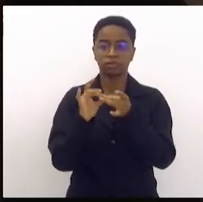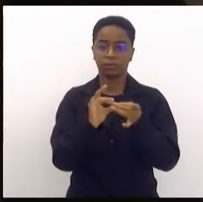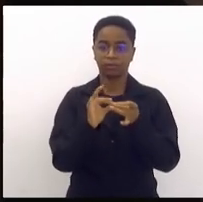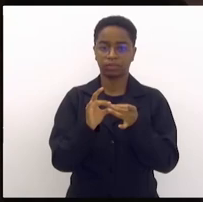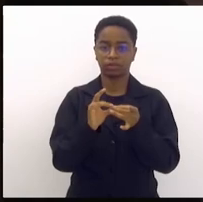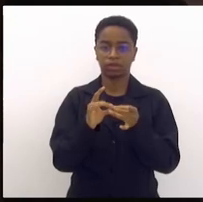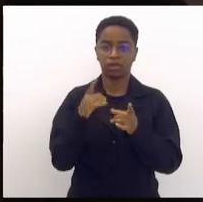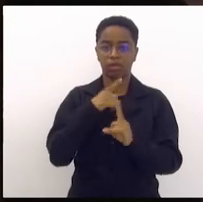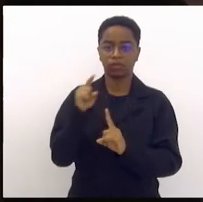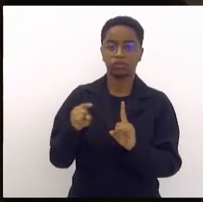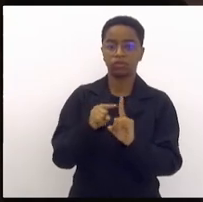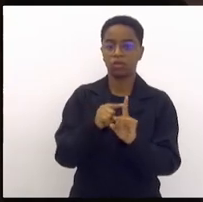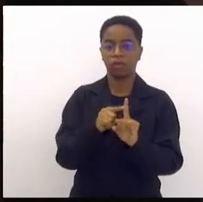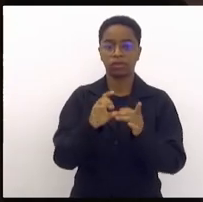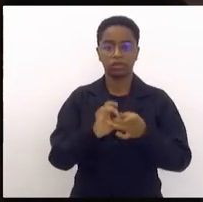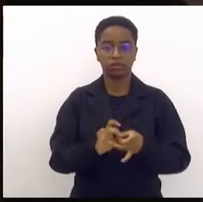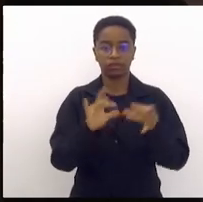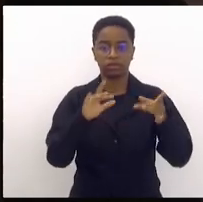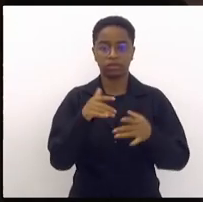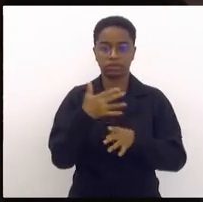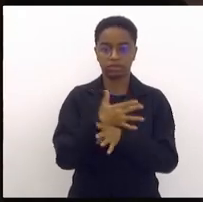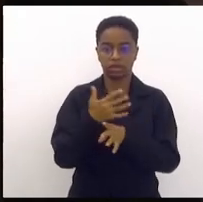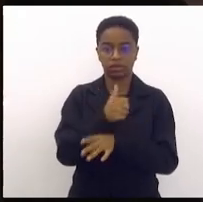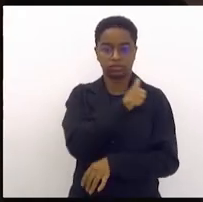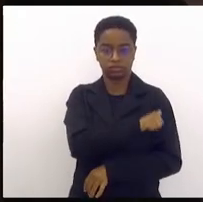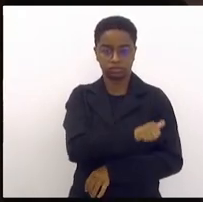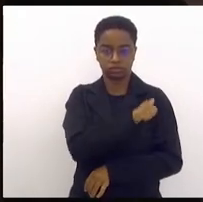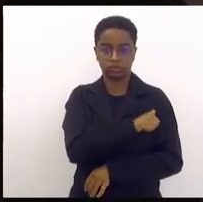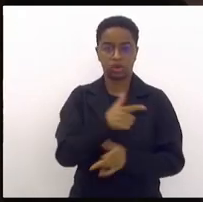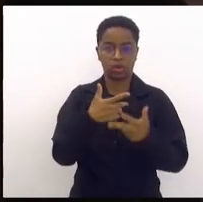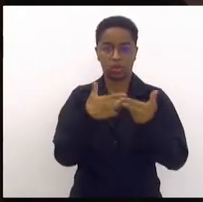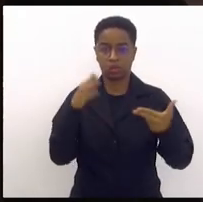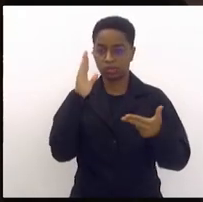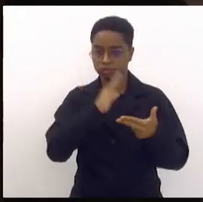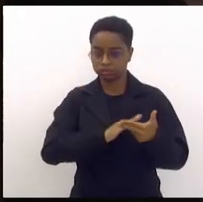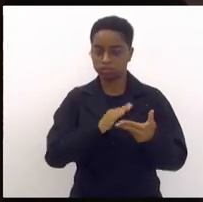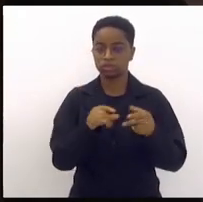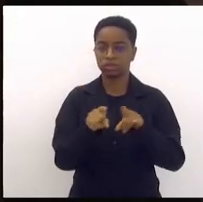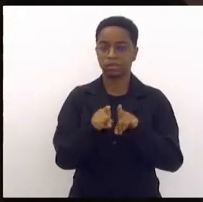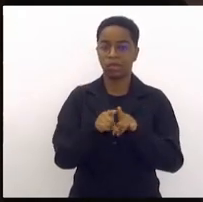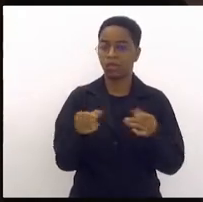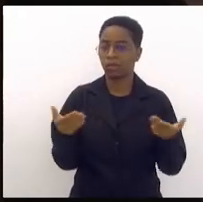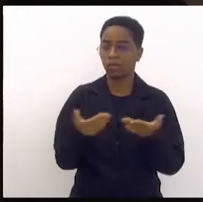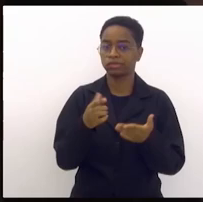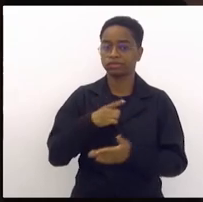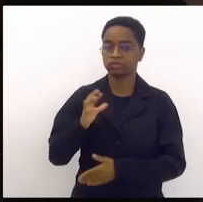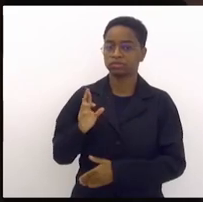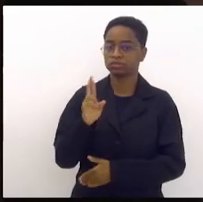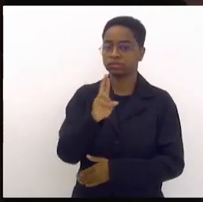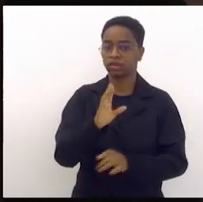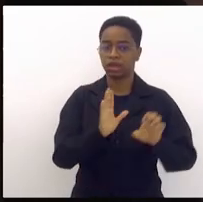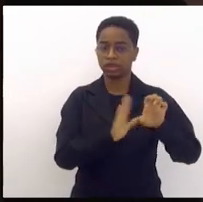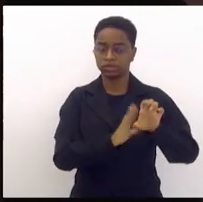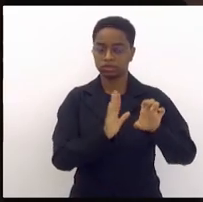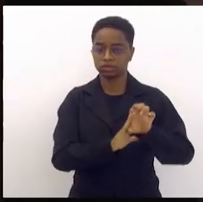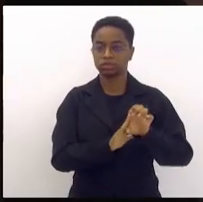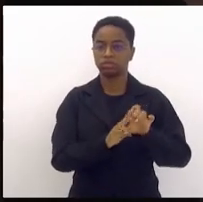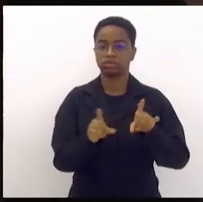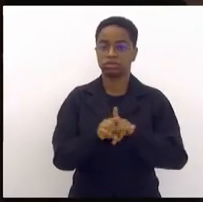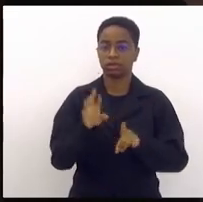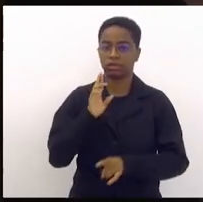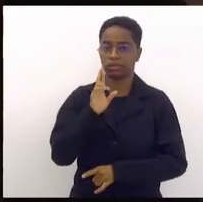no propósito de livrar a cidade do Rio de Janeiro do mal, hoje representado pela esquerda, representado